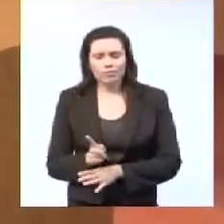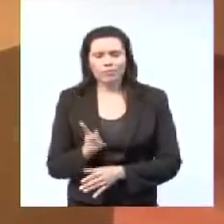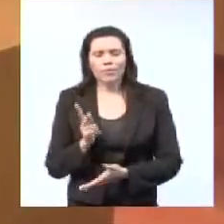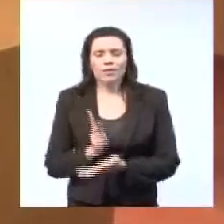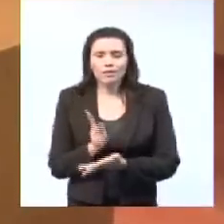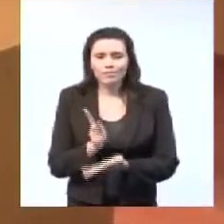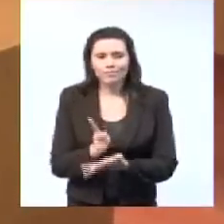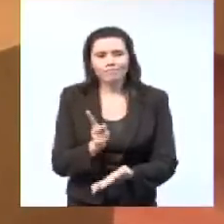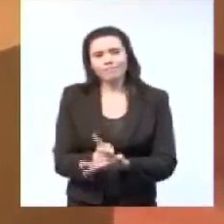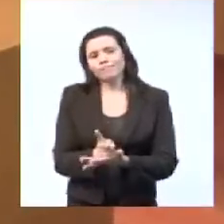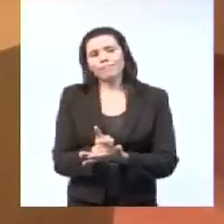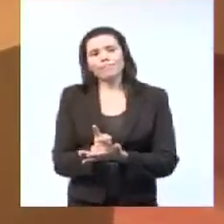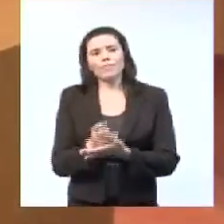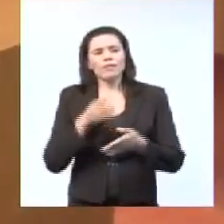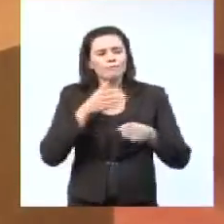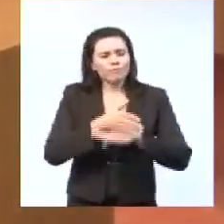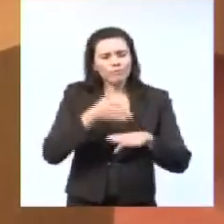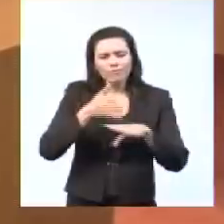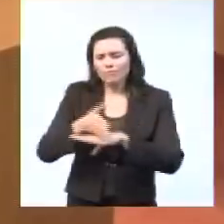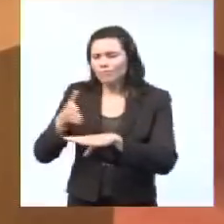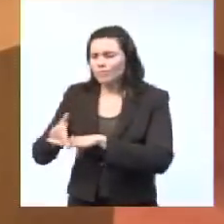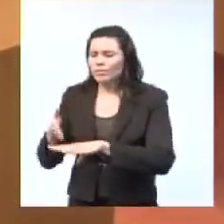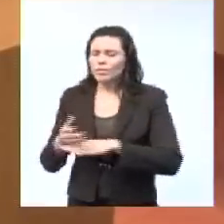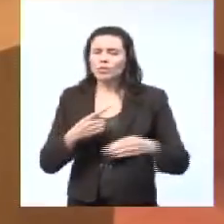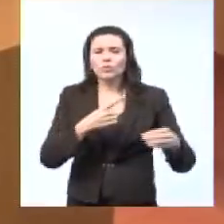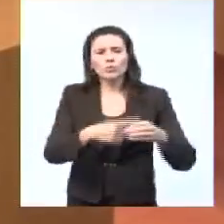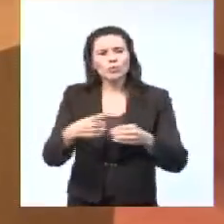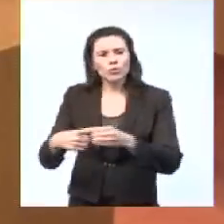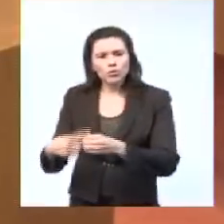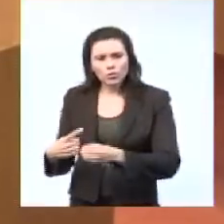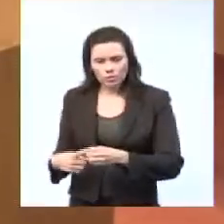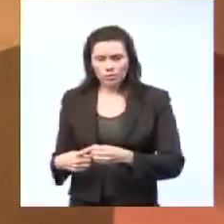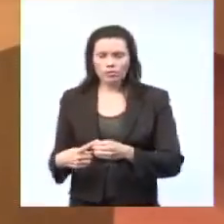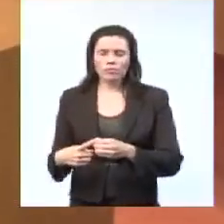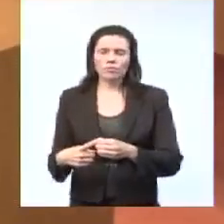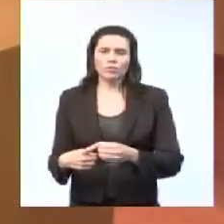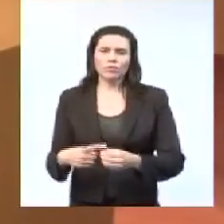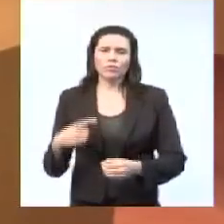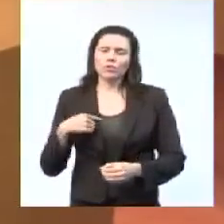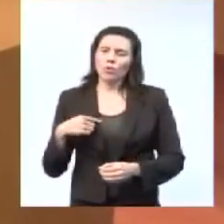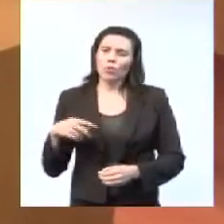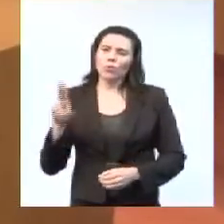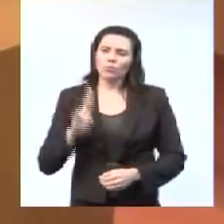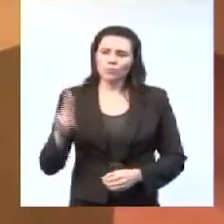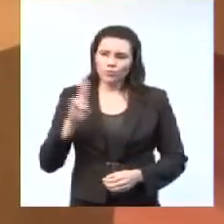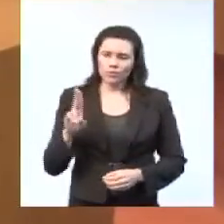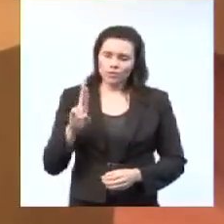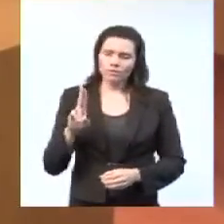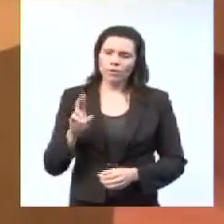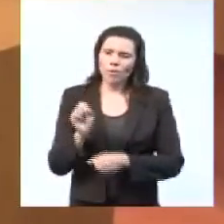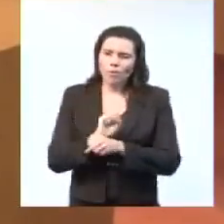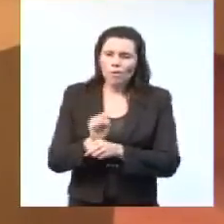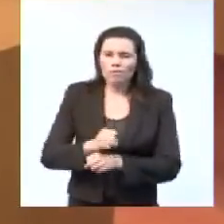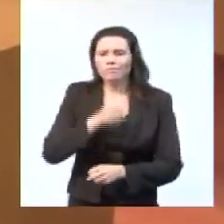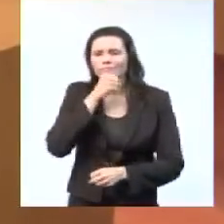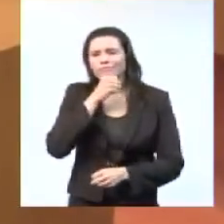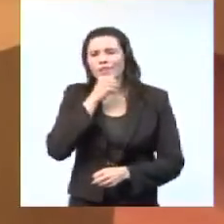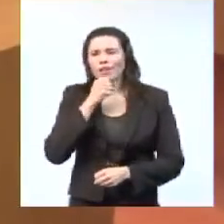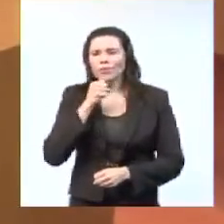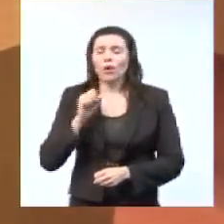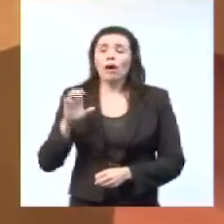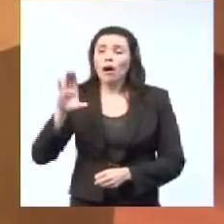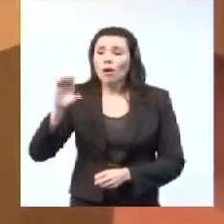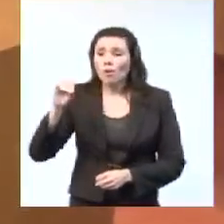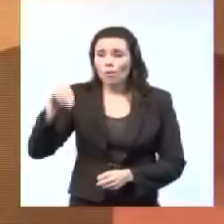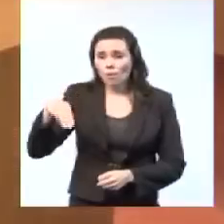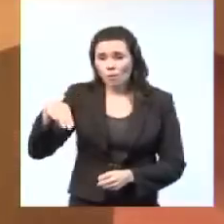promotor, vários companheiros, Vadilson, que virou prefeito de Gonçalves Dias, que naquela época foi fazer a juventude do partido, que depois,